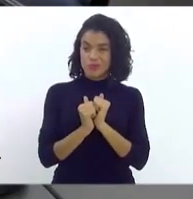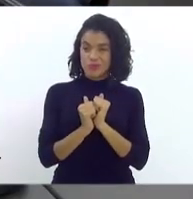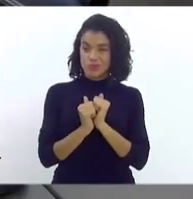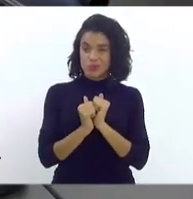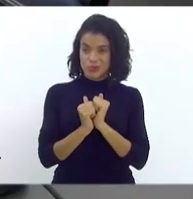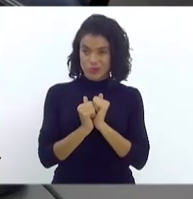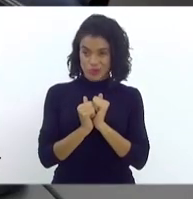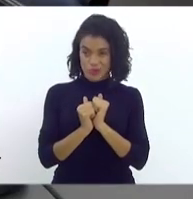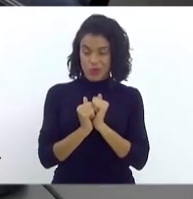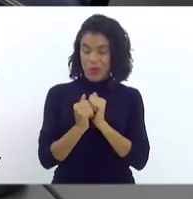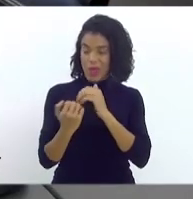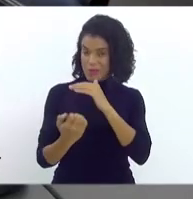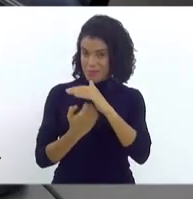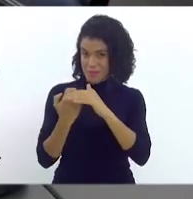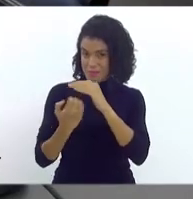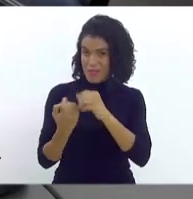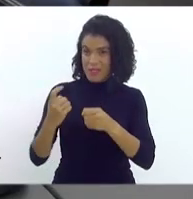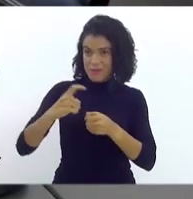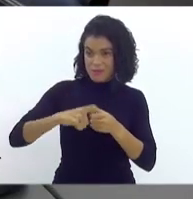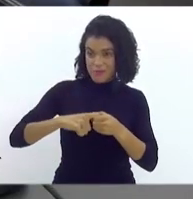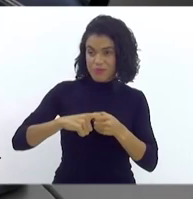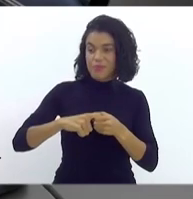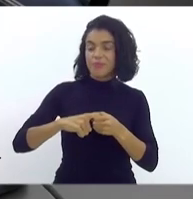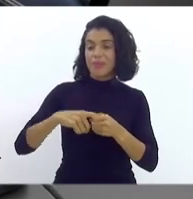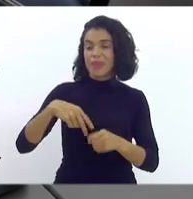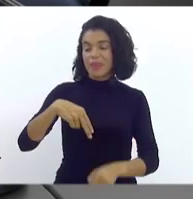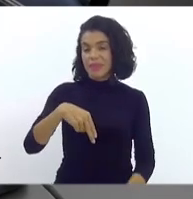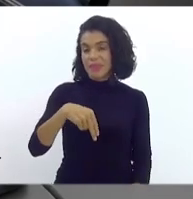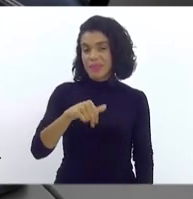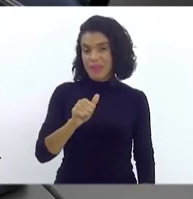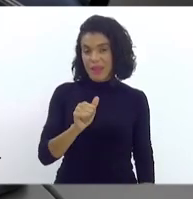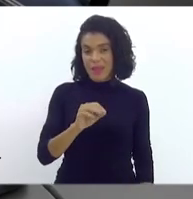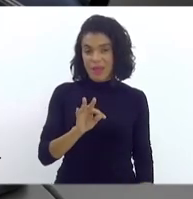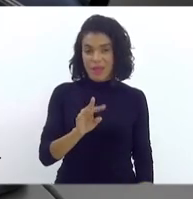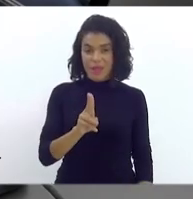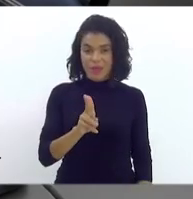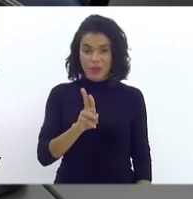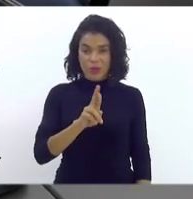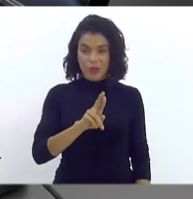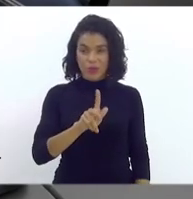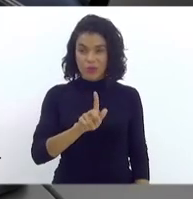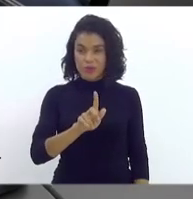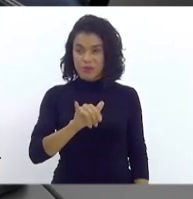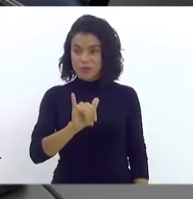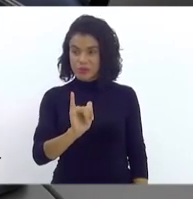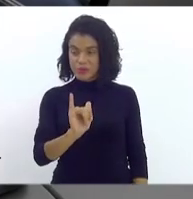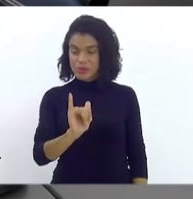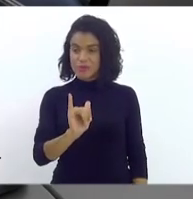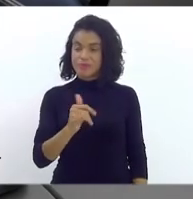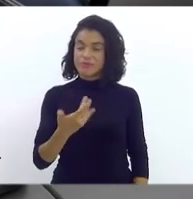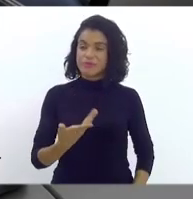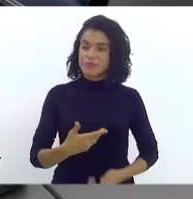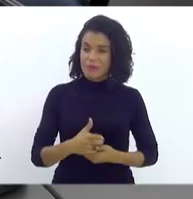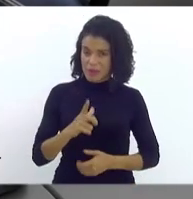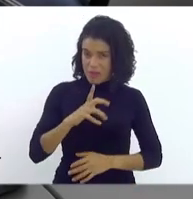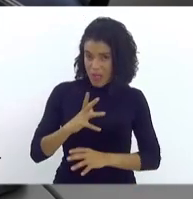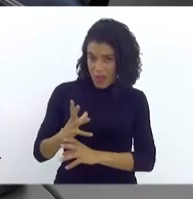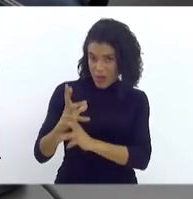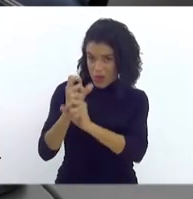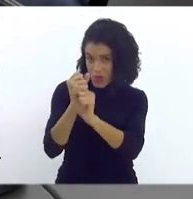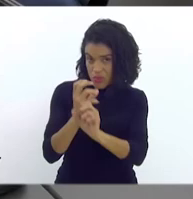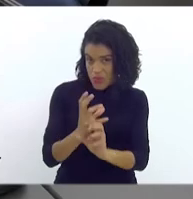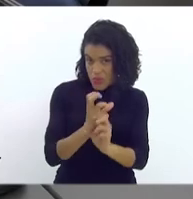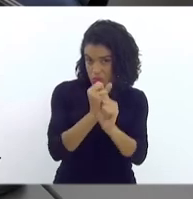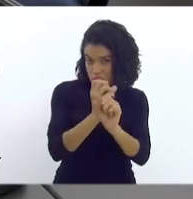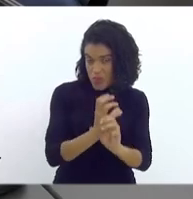à concessionária, a Naturgy, é nesse sentido. E o senhor tem números a